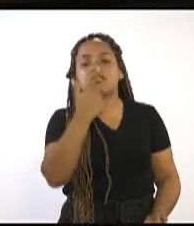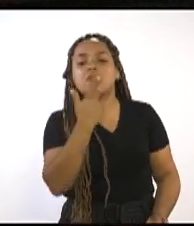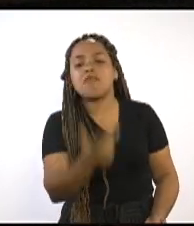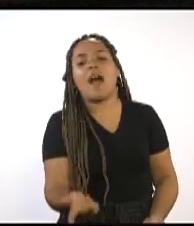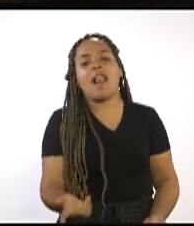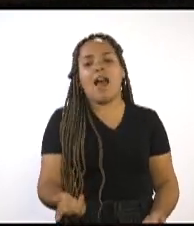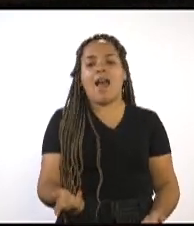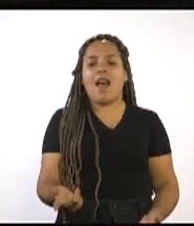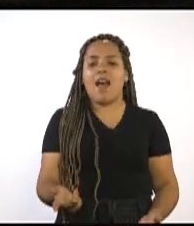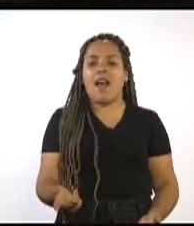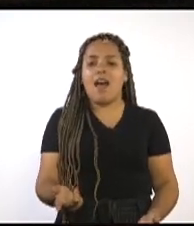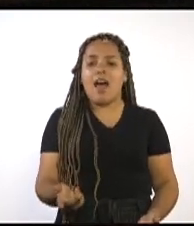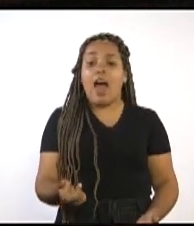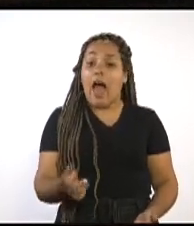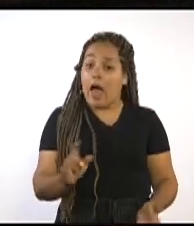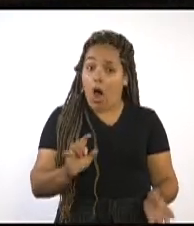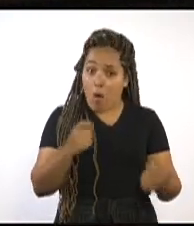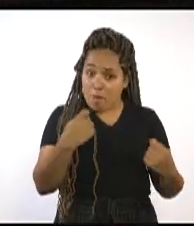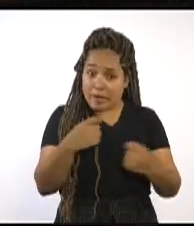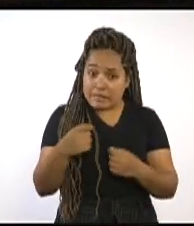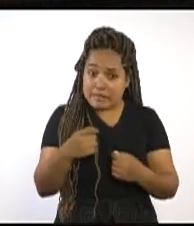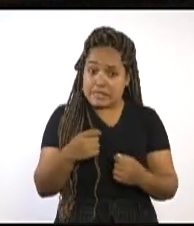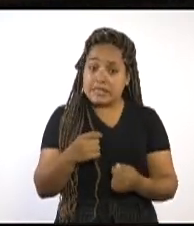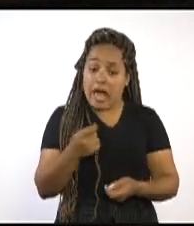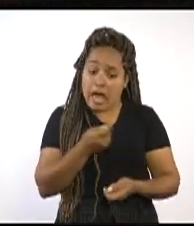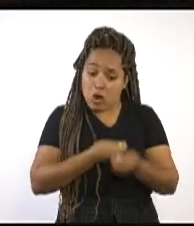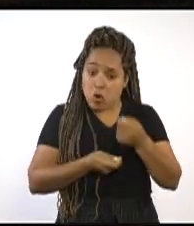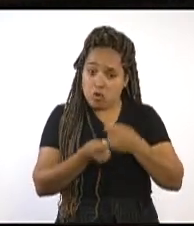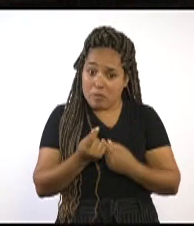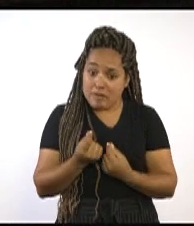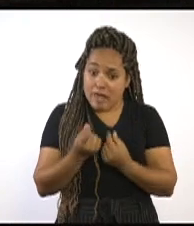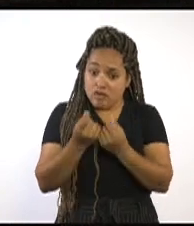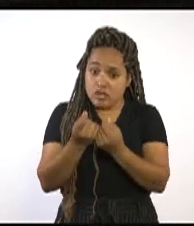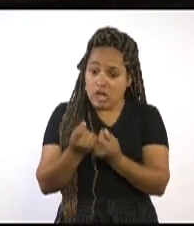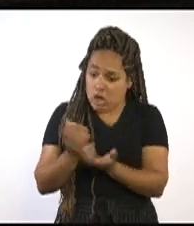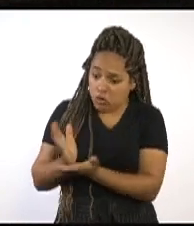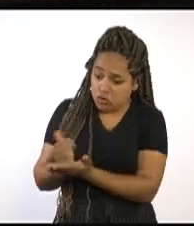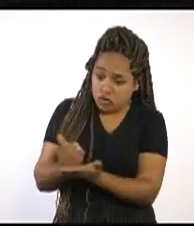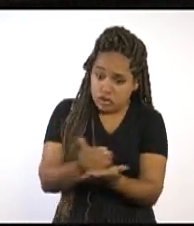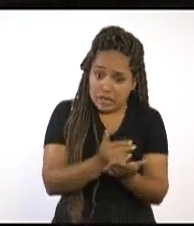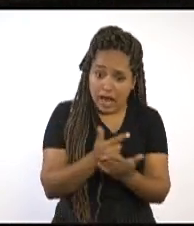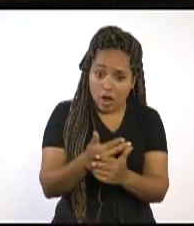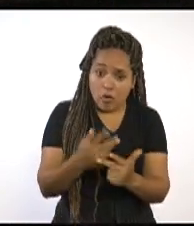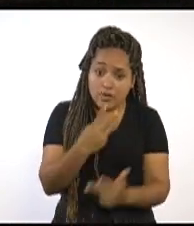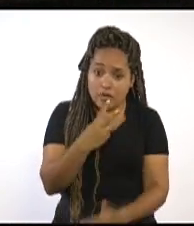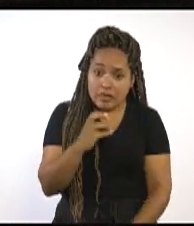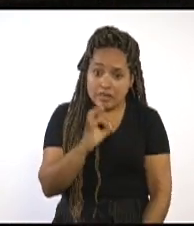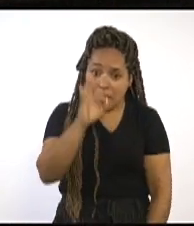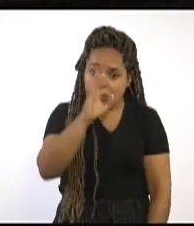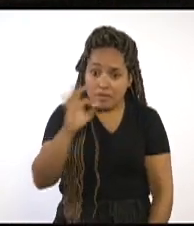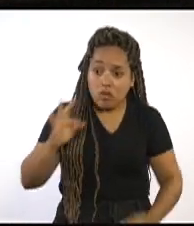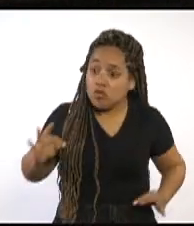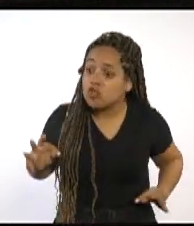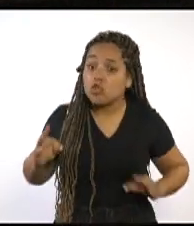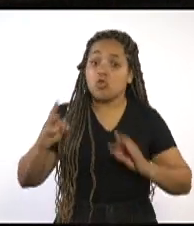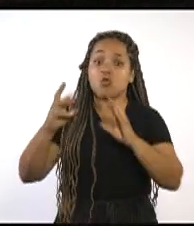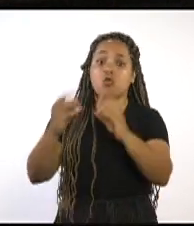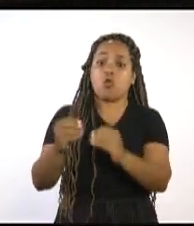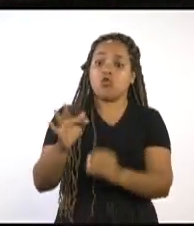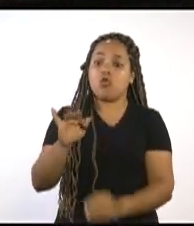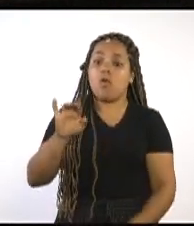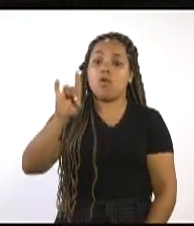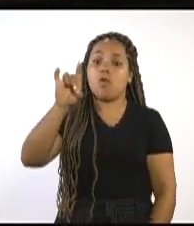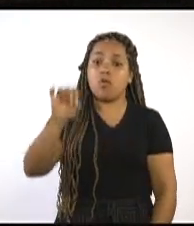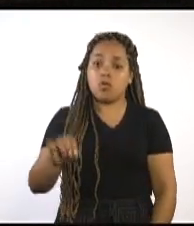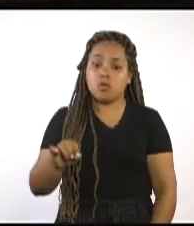Vamos contingenciar os fundos, vamos tirar 30% de todos os fundos.